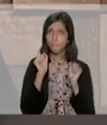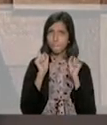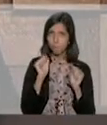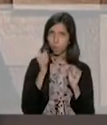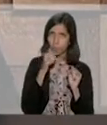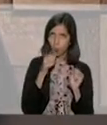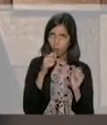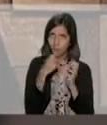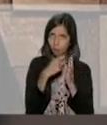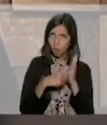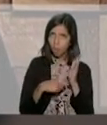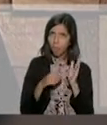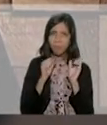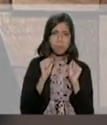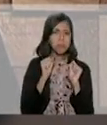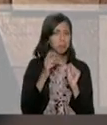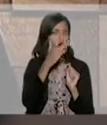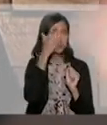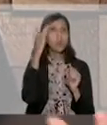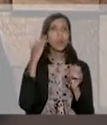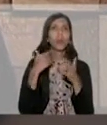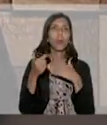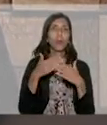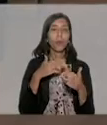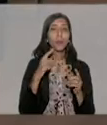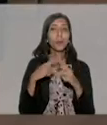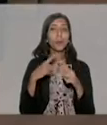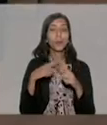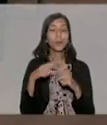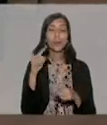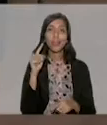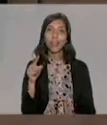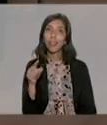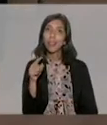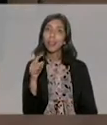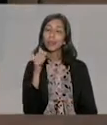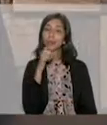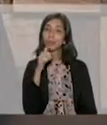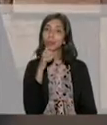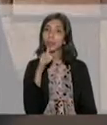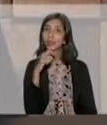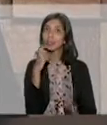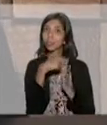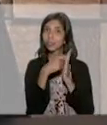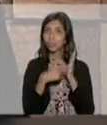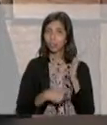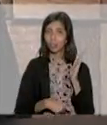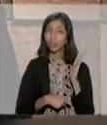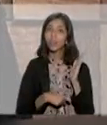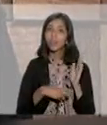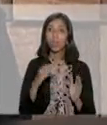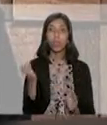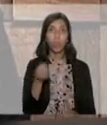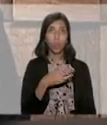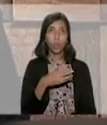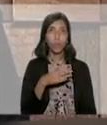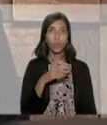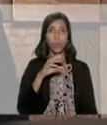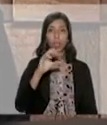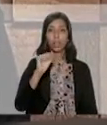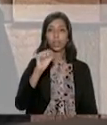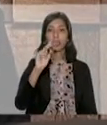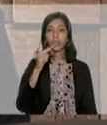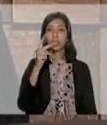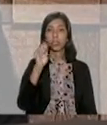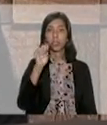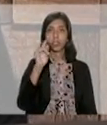vou aplaudir, pode ser uma autora? Você pode aplaudir porque quem agora você que eu estava quiser. falando do livro do Walter Ugumãe, eu lembrei de uma autora